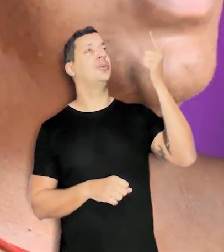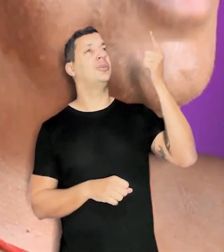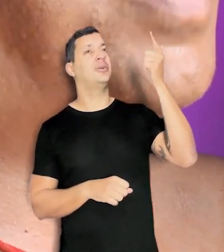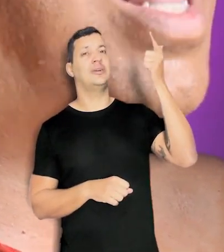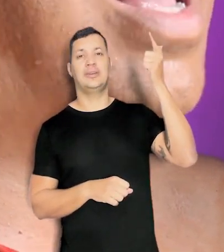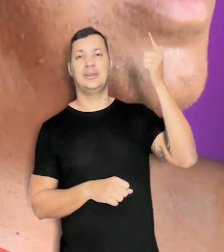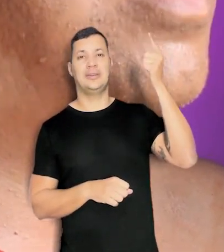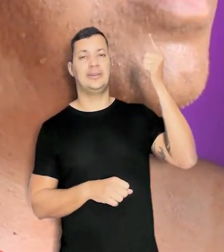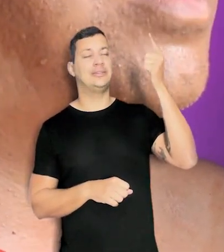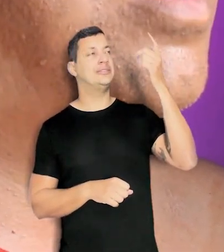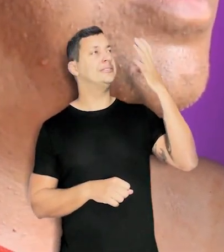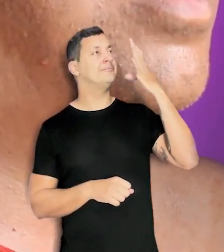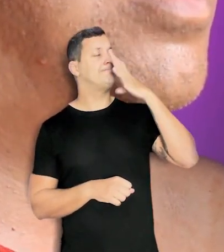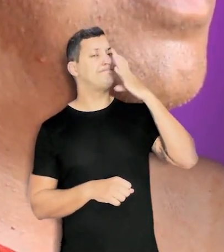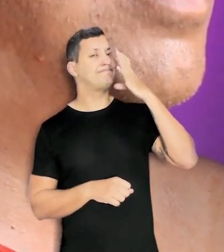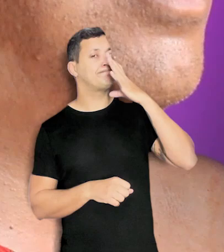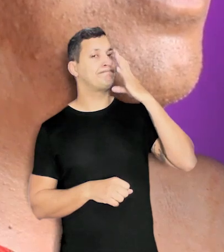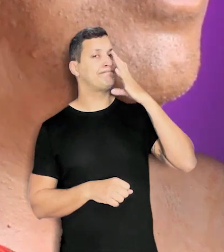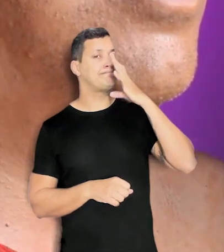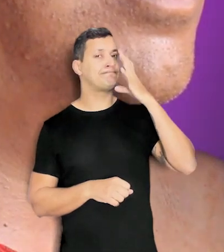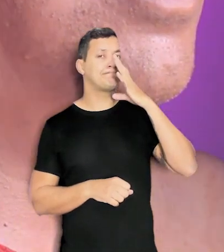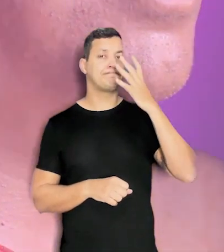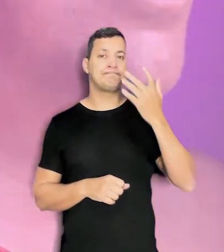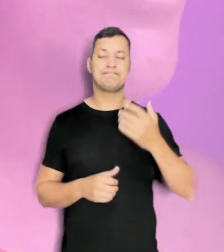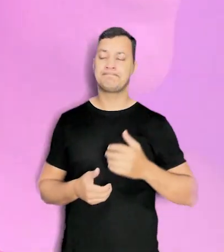não te contemplar?